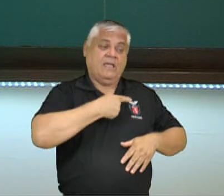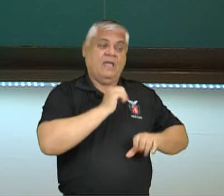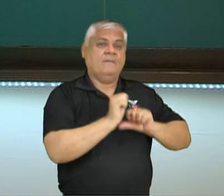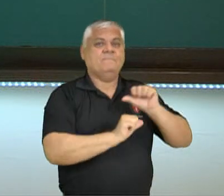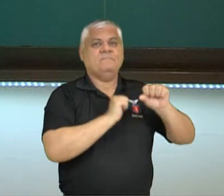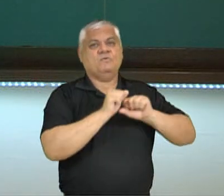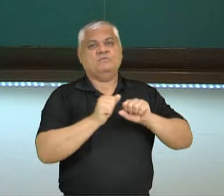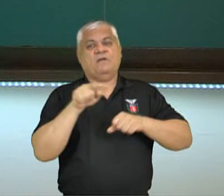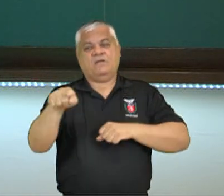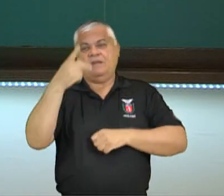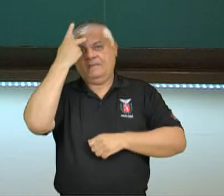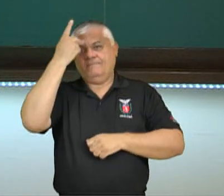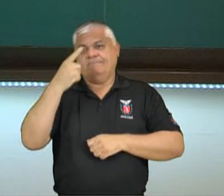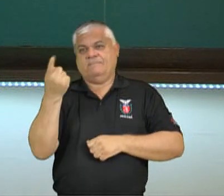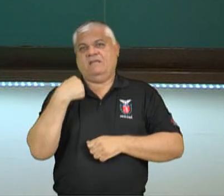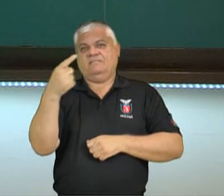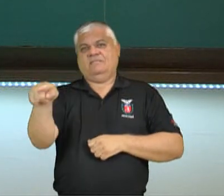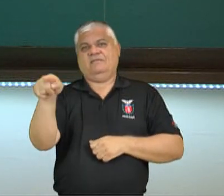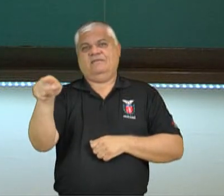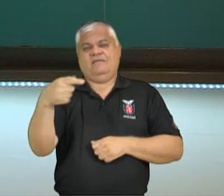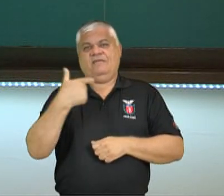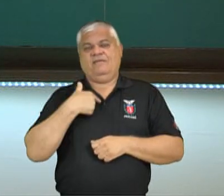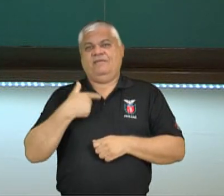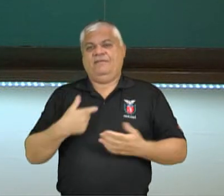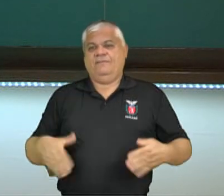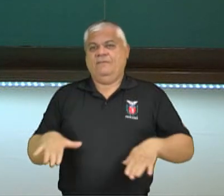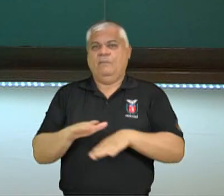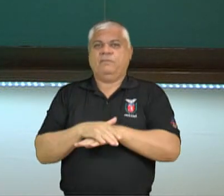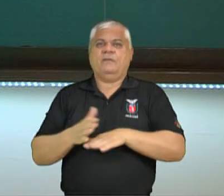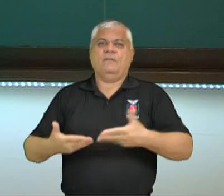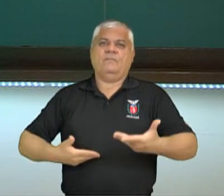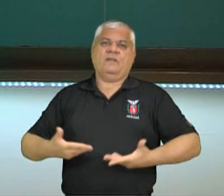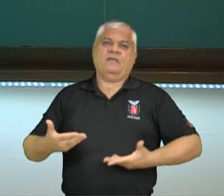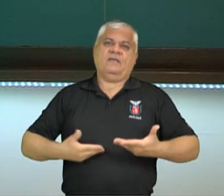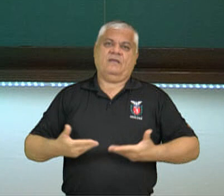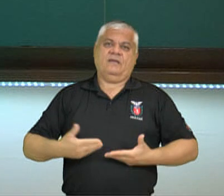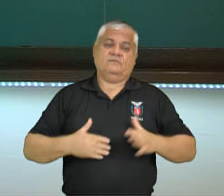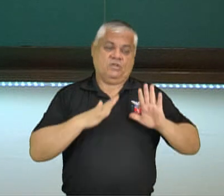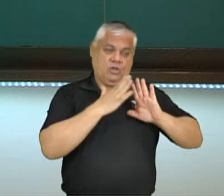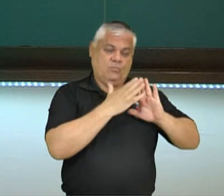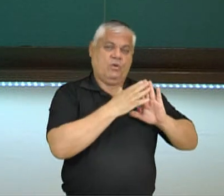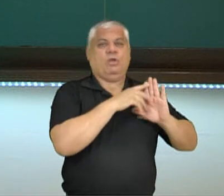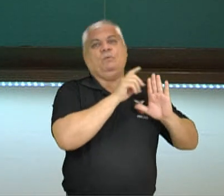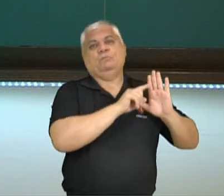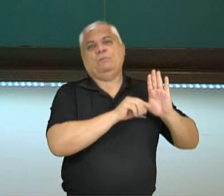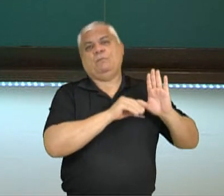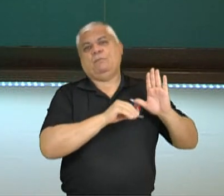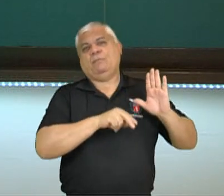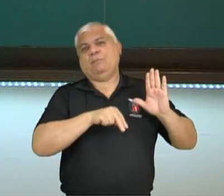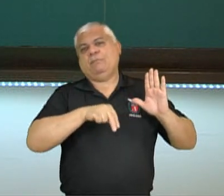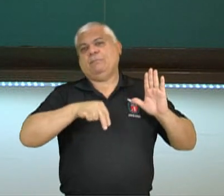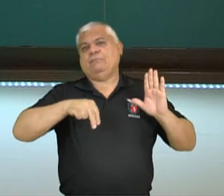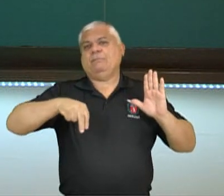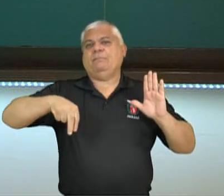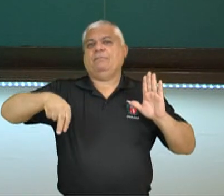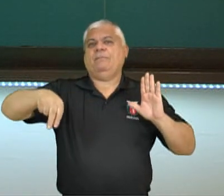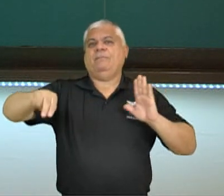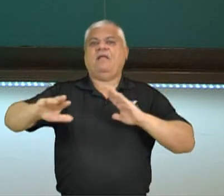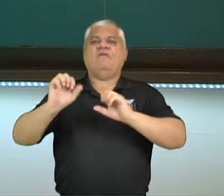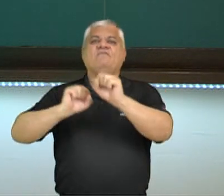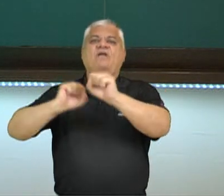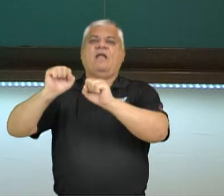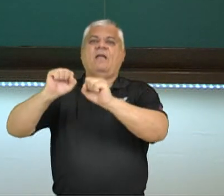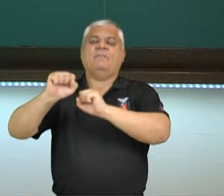de manufatura para chegar no sistema fabril, onde as pessoas se deslocam, né, até as fábricas, elas não são donas